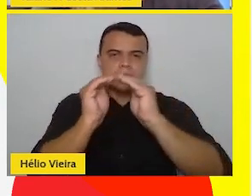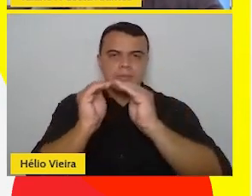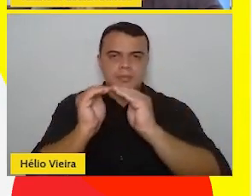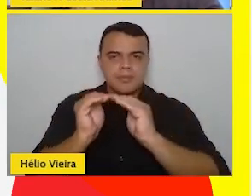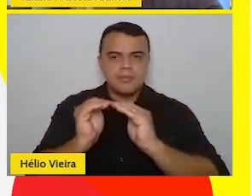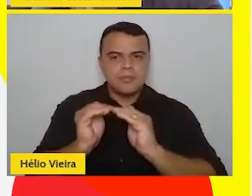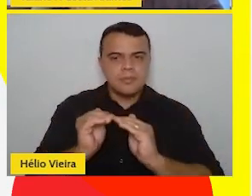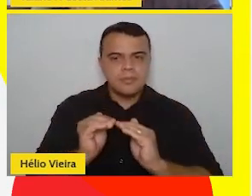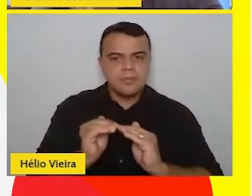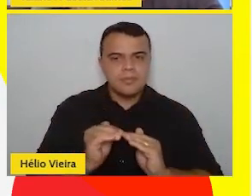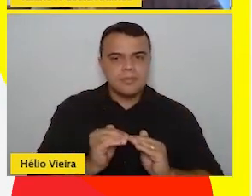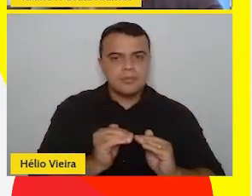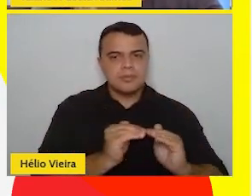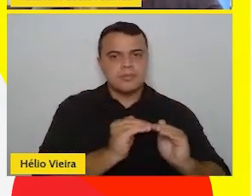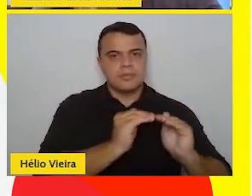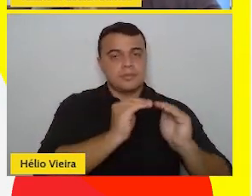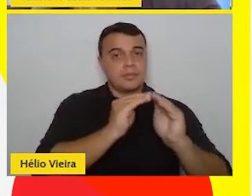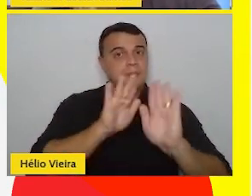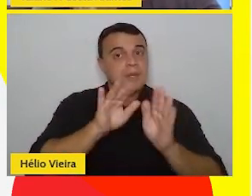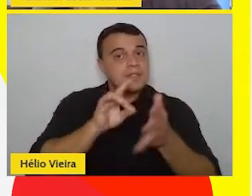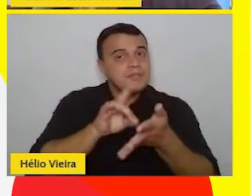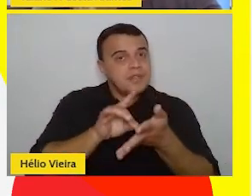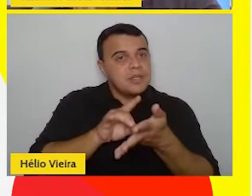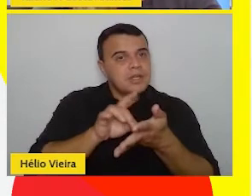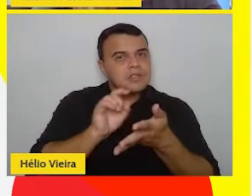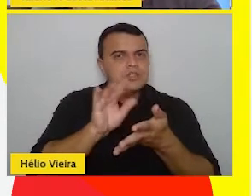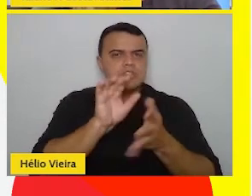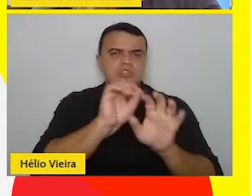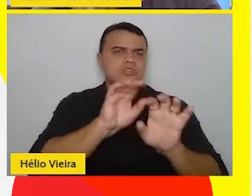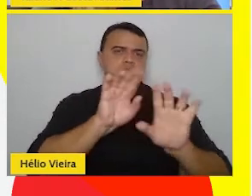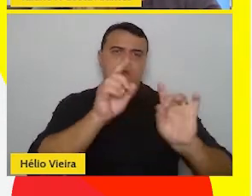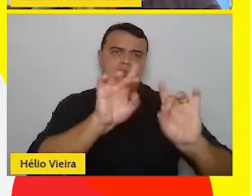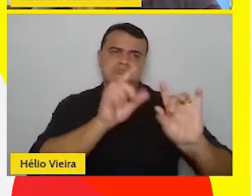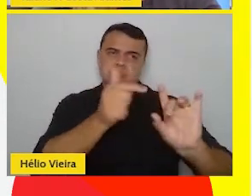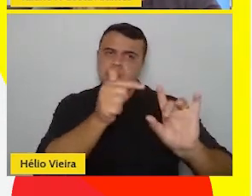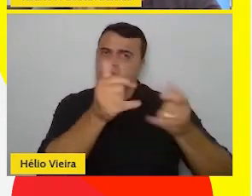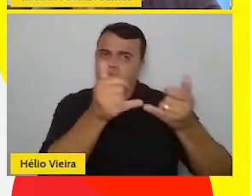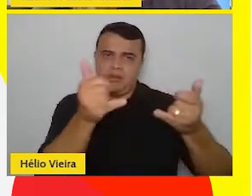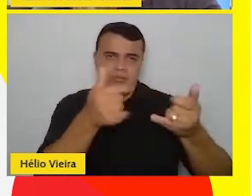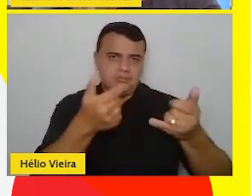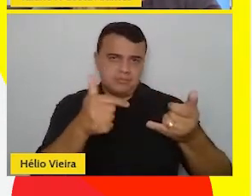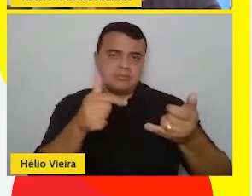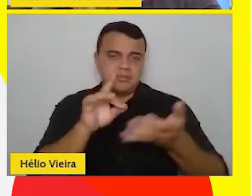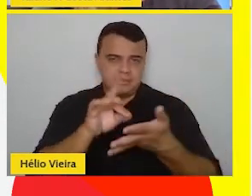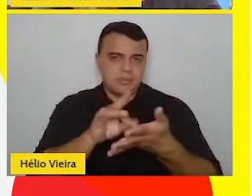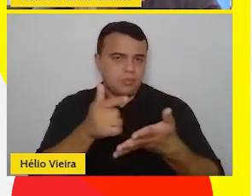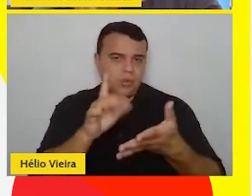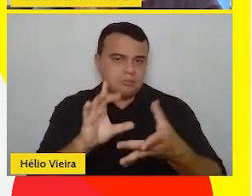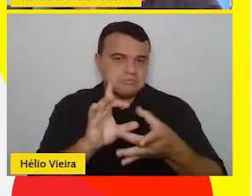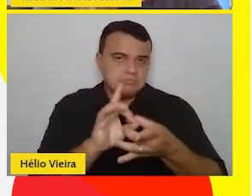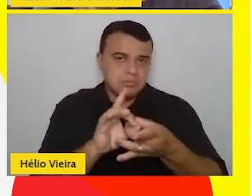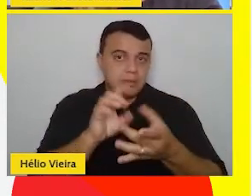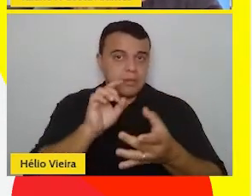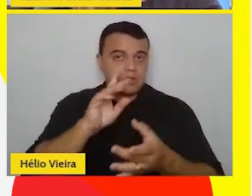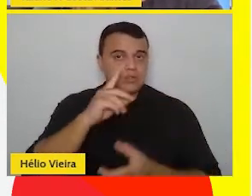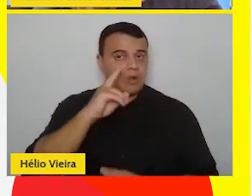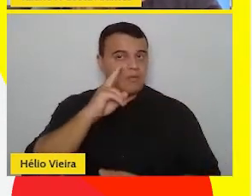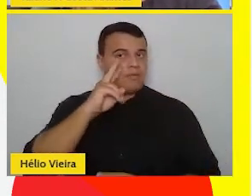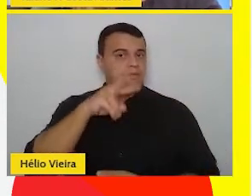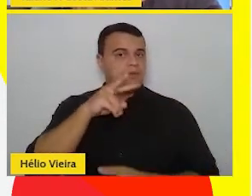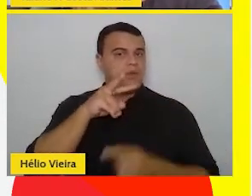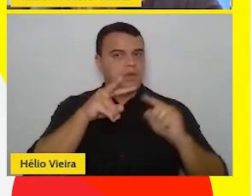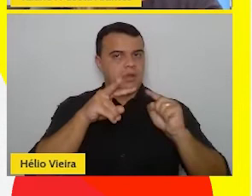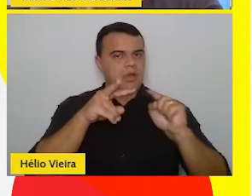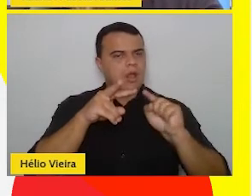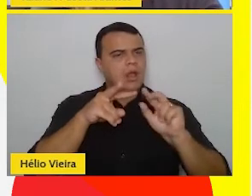pontos, mas, na verdade, são vários pontos soltos. Então, a gente não tem exatamente um círculo, mas o